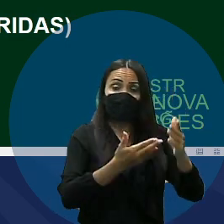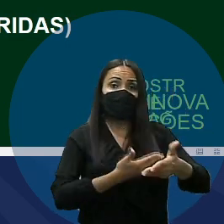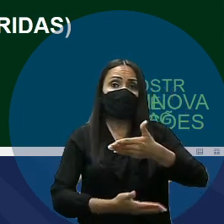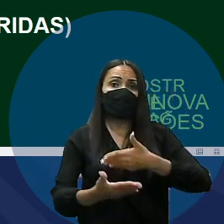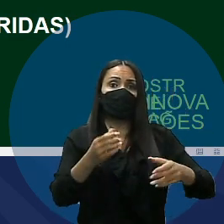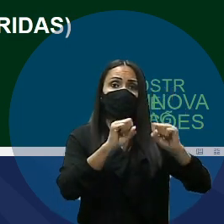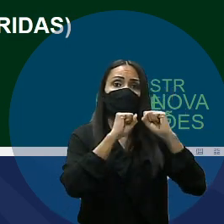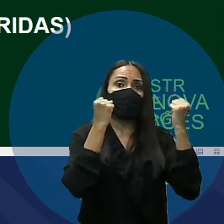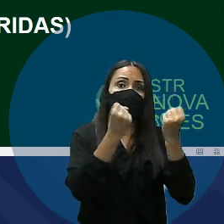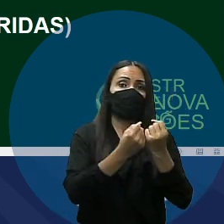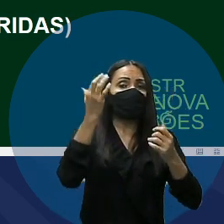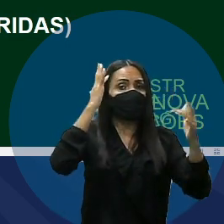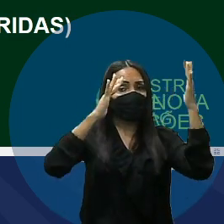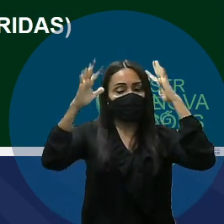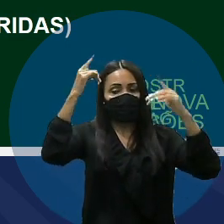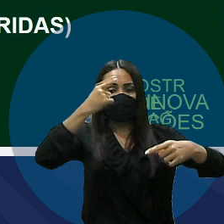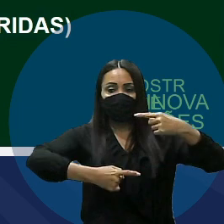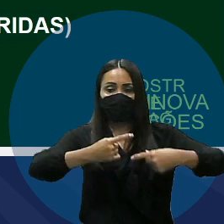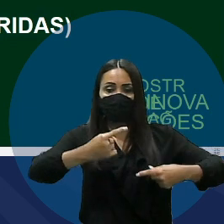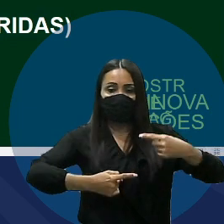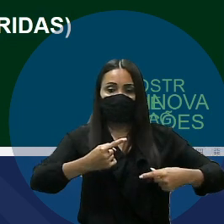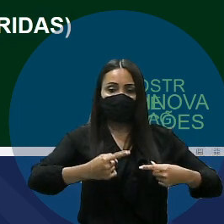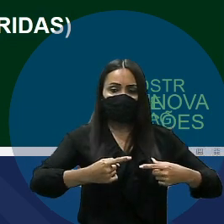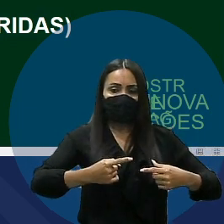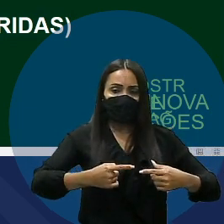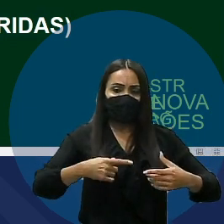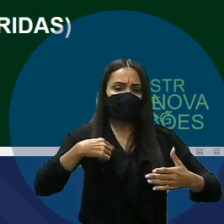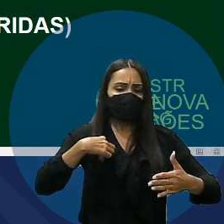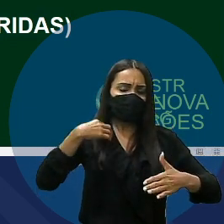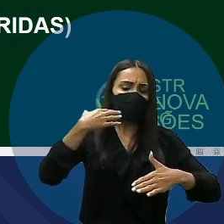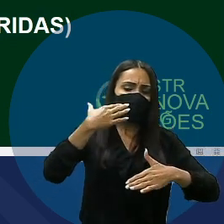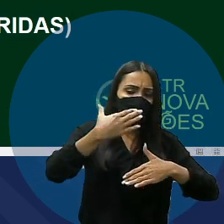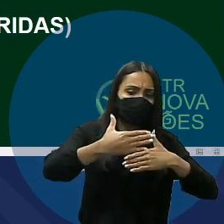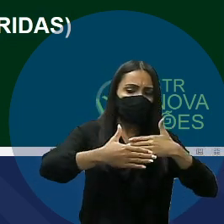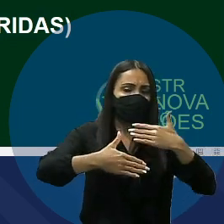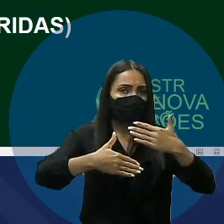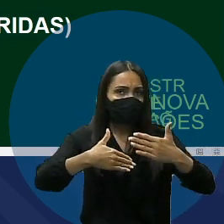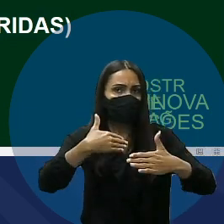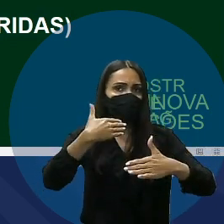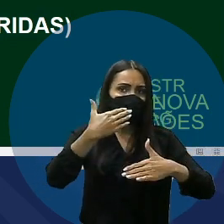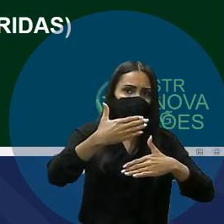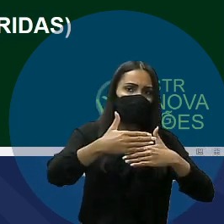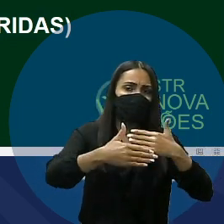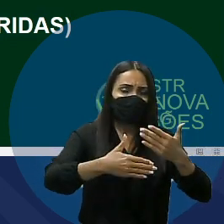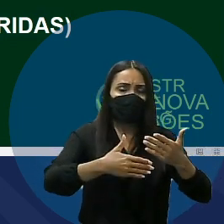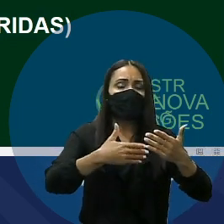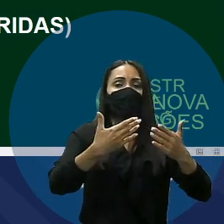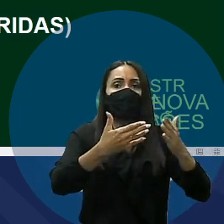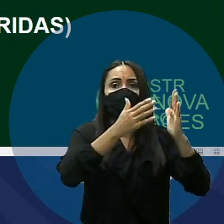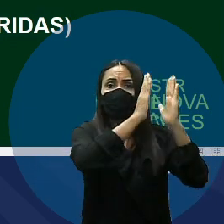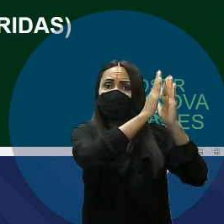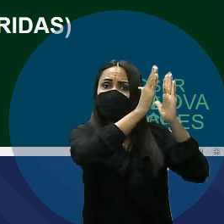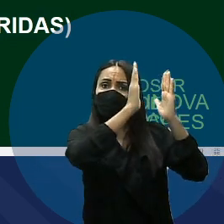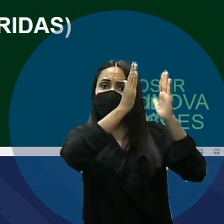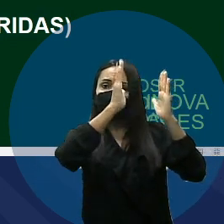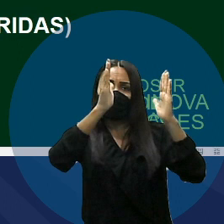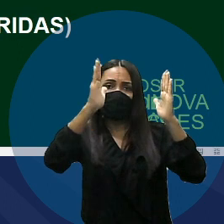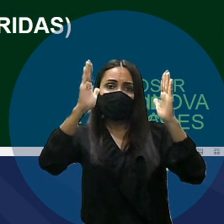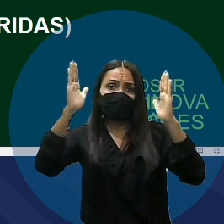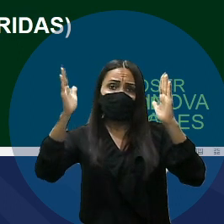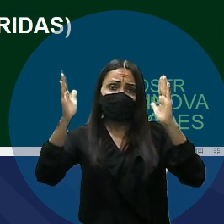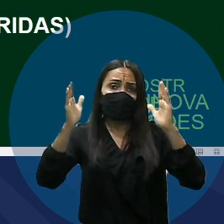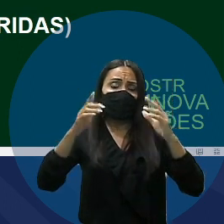filosofia e política. E a gente foi, desde 2018, se encontrando mensalmente na biblioteca e vimos a